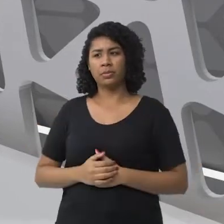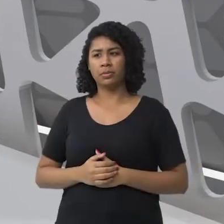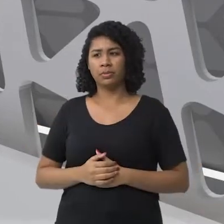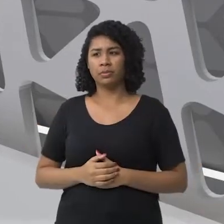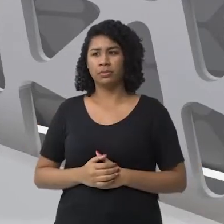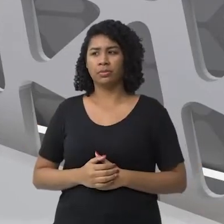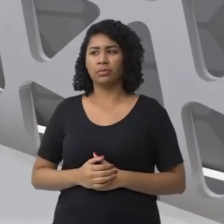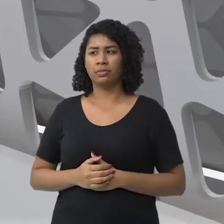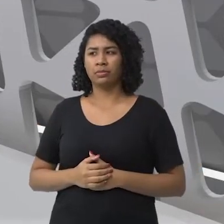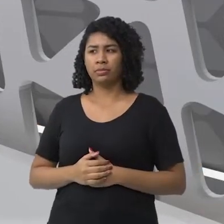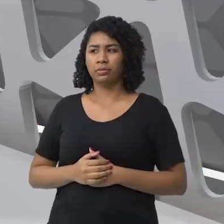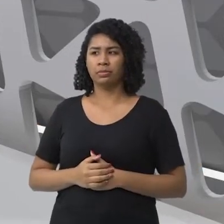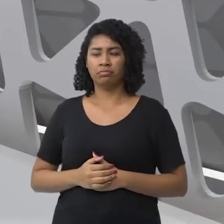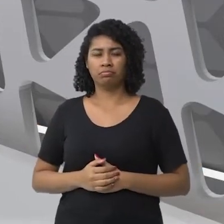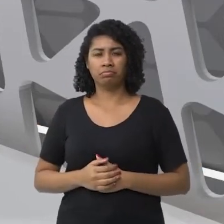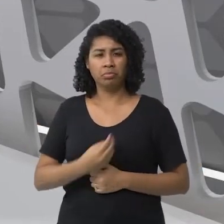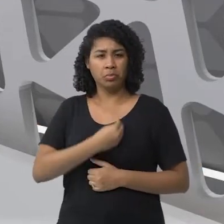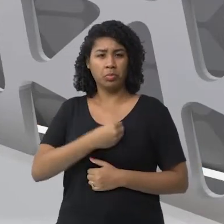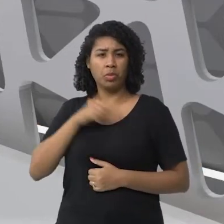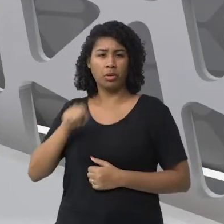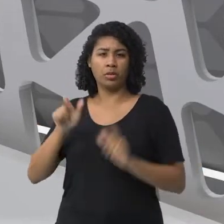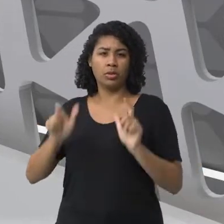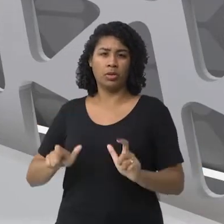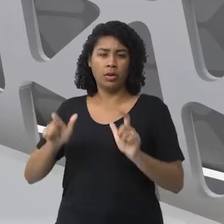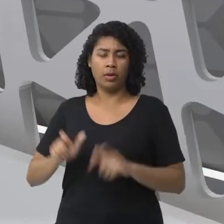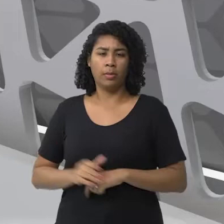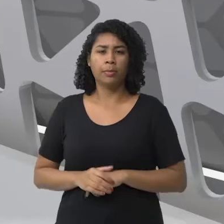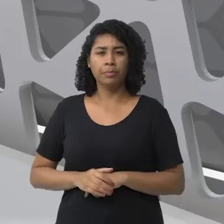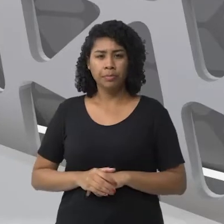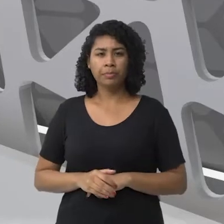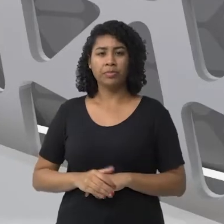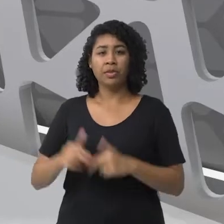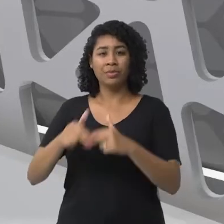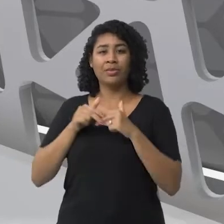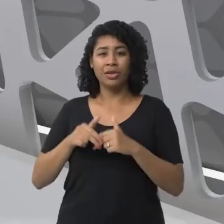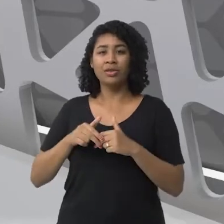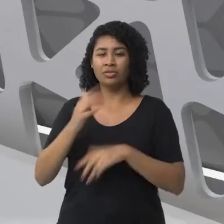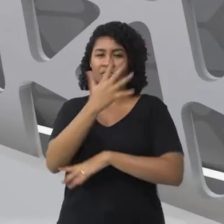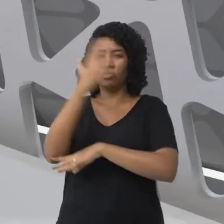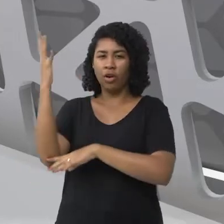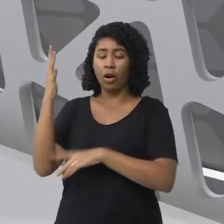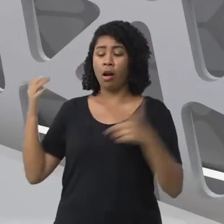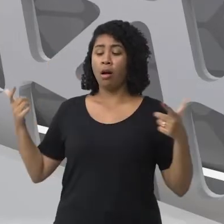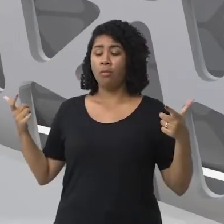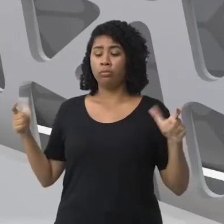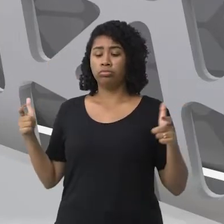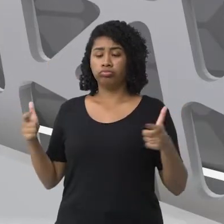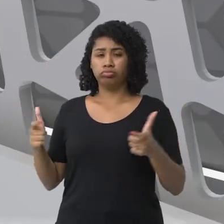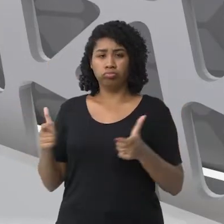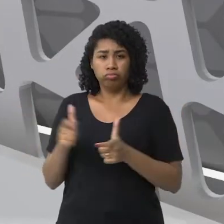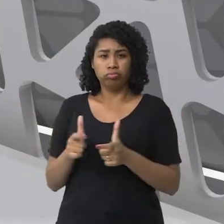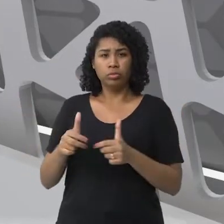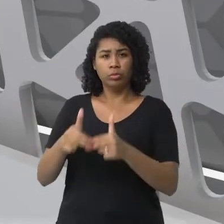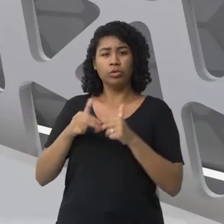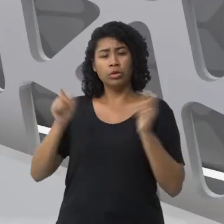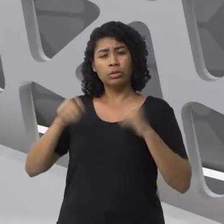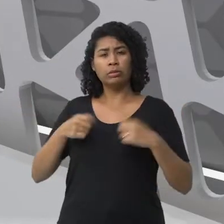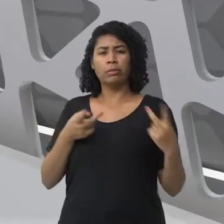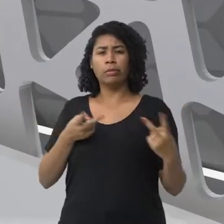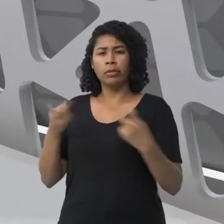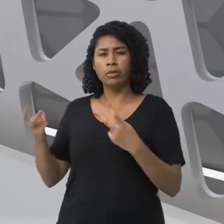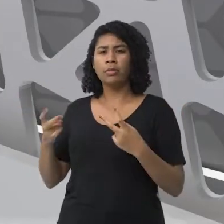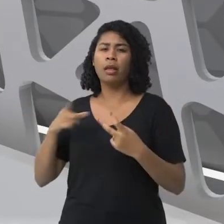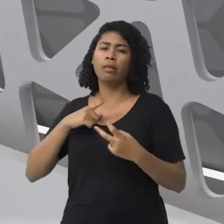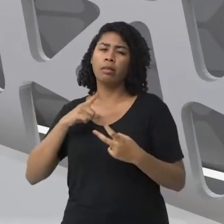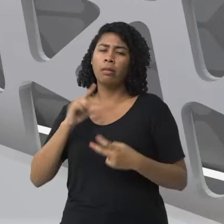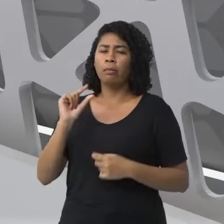região. Então, a Mata Atlântica ela foi se perdendo e cada vez menor. Hoje em dia, a gente encontra esses requisitos um pouquinho no Nordeste,